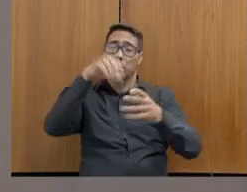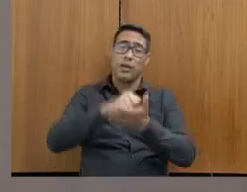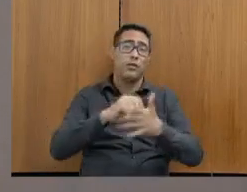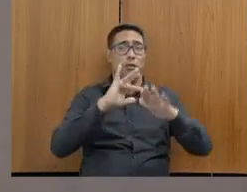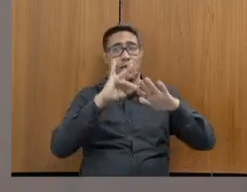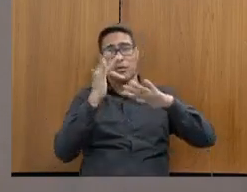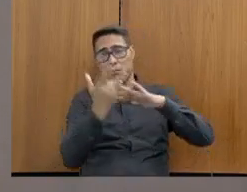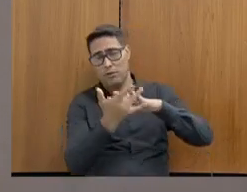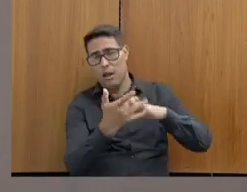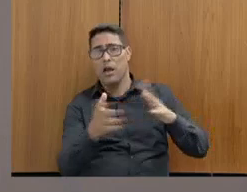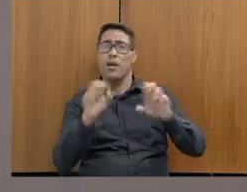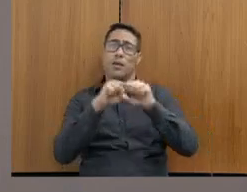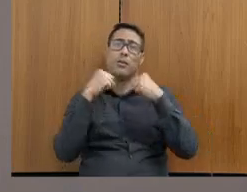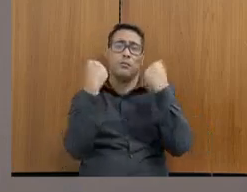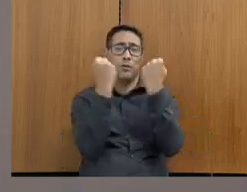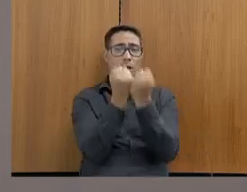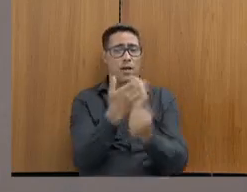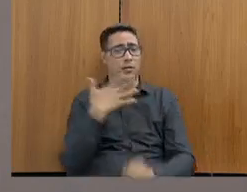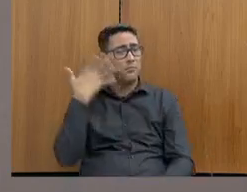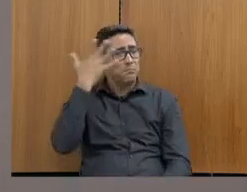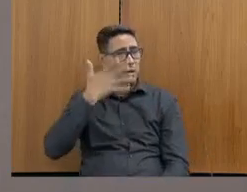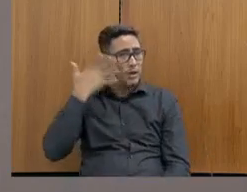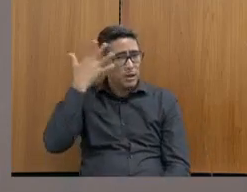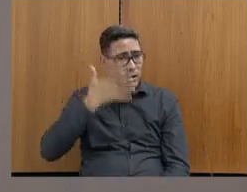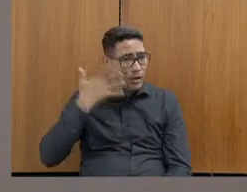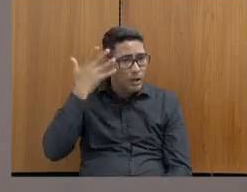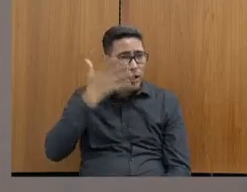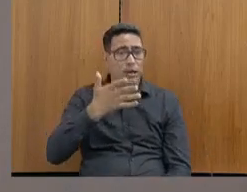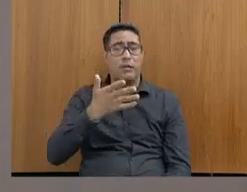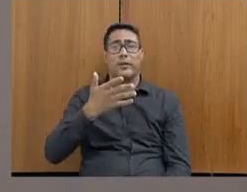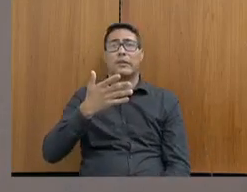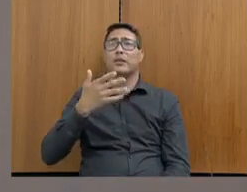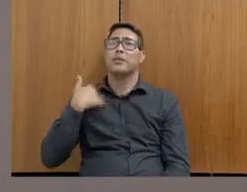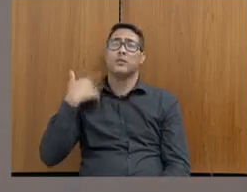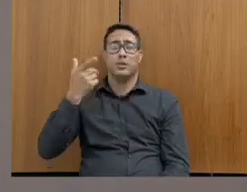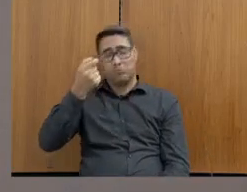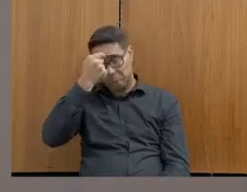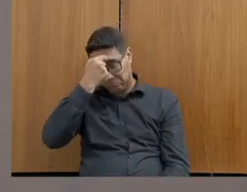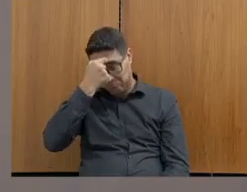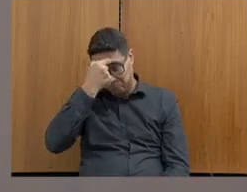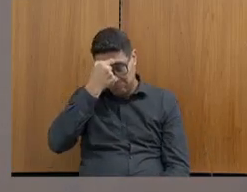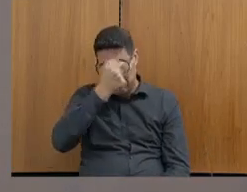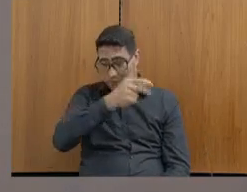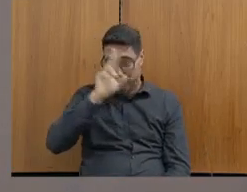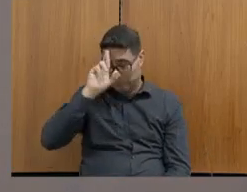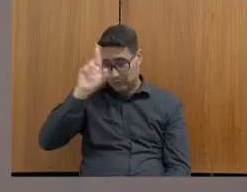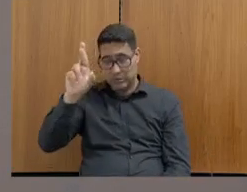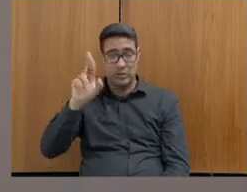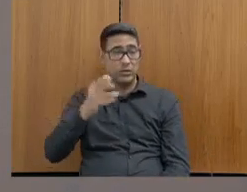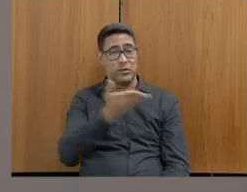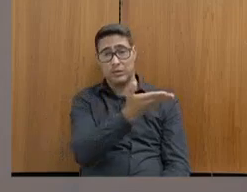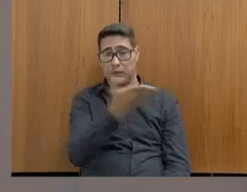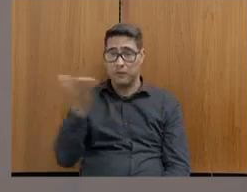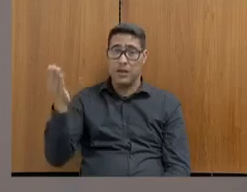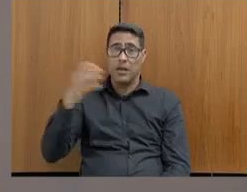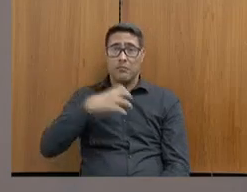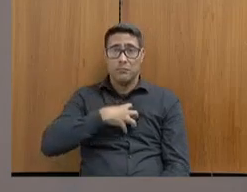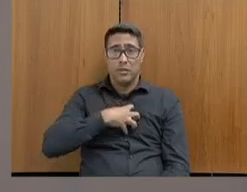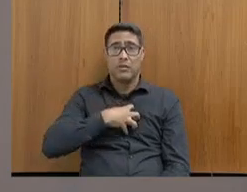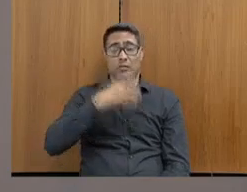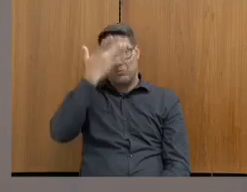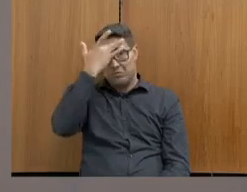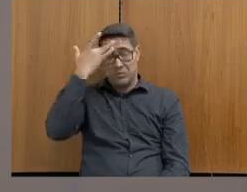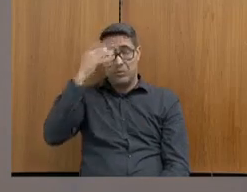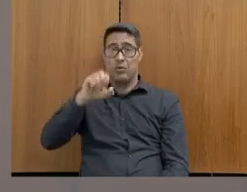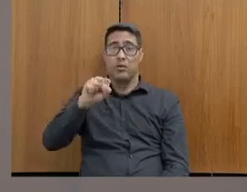seminários palestras de conscientização das chefias e sensibilização dos Servidores em